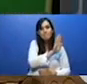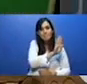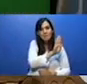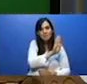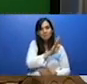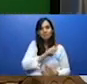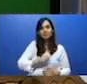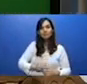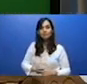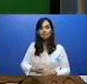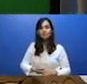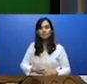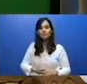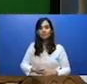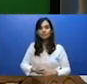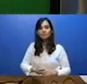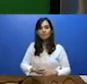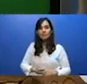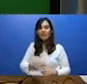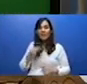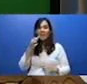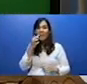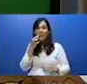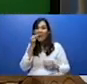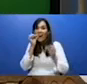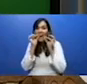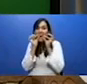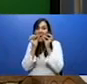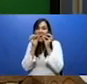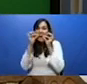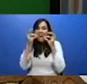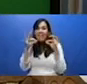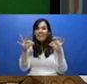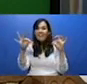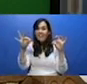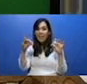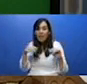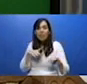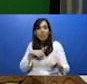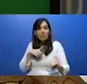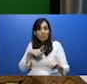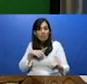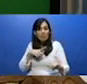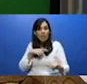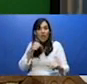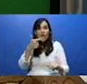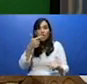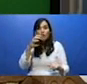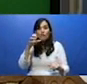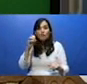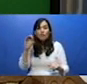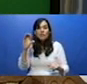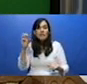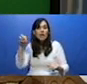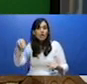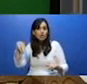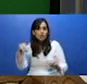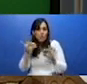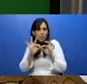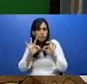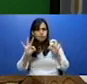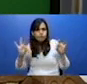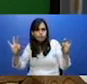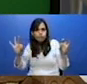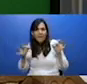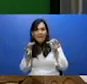é a seguinte: os dentes são afiados, têm 20 centímetros de comprimento e se